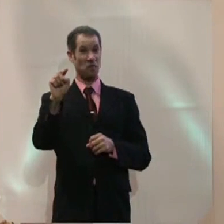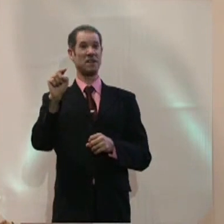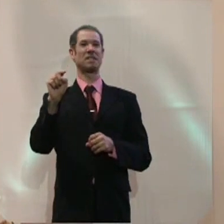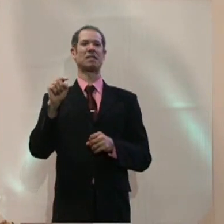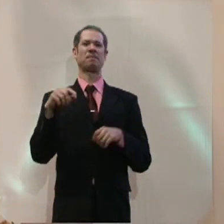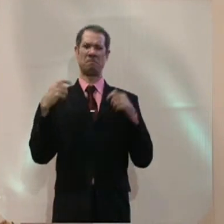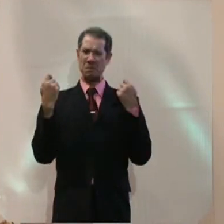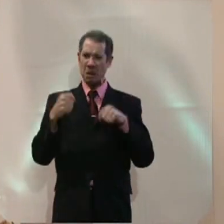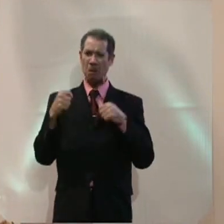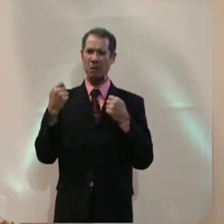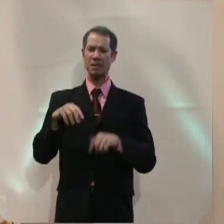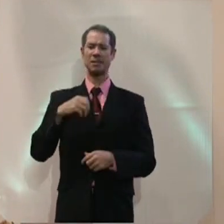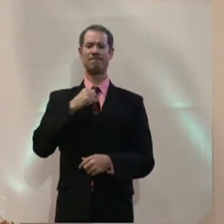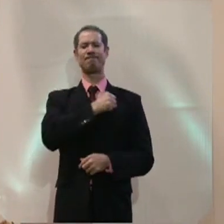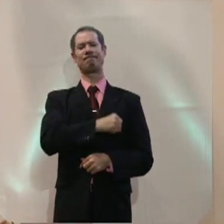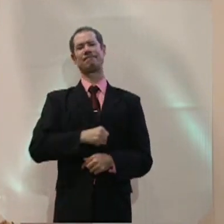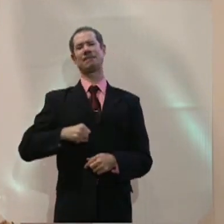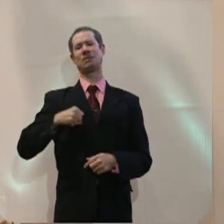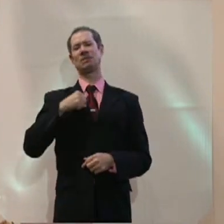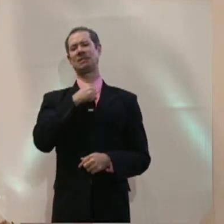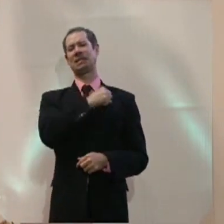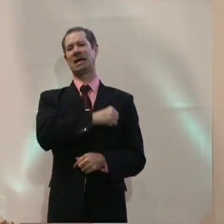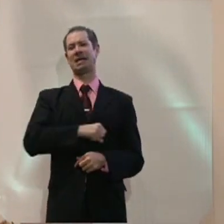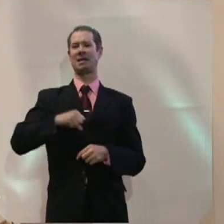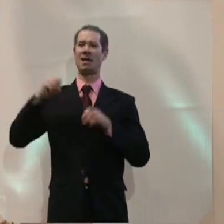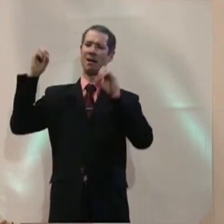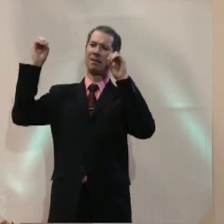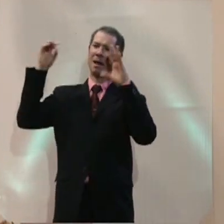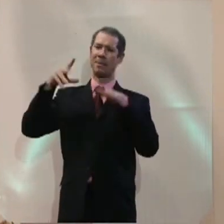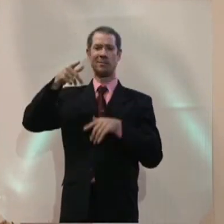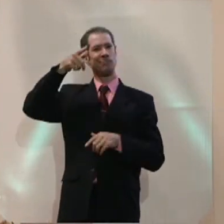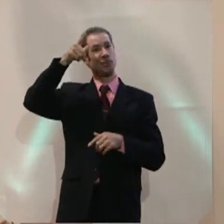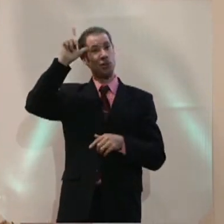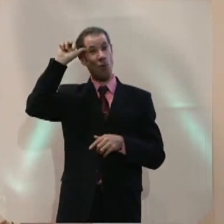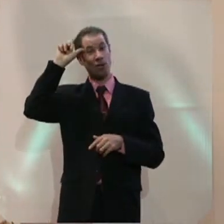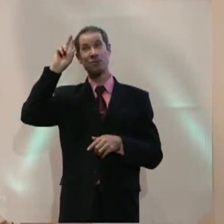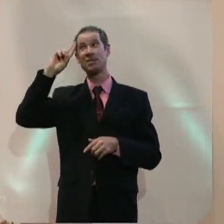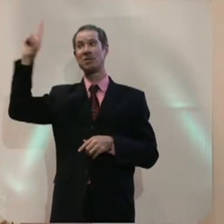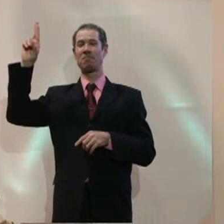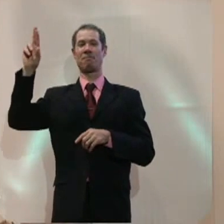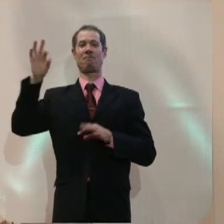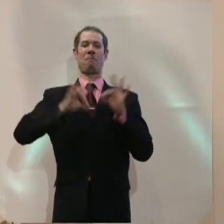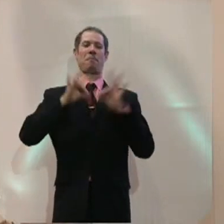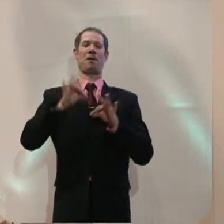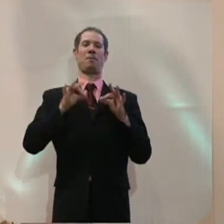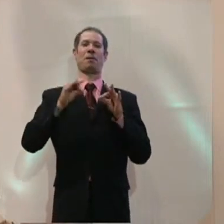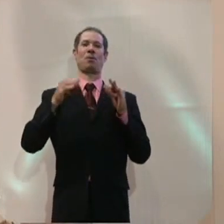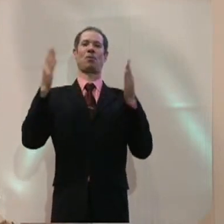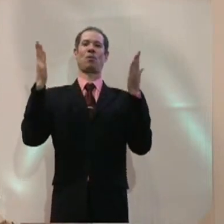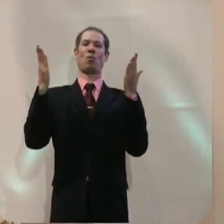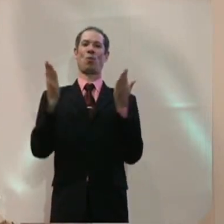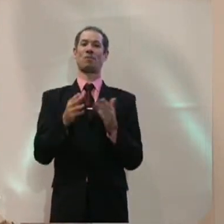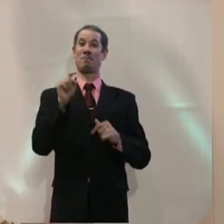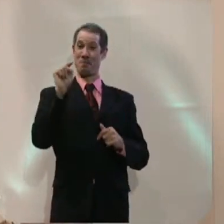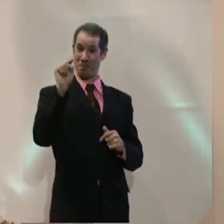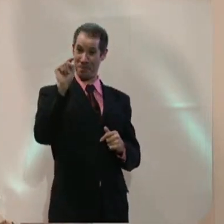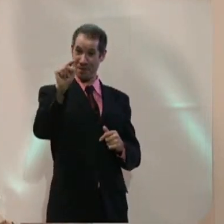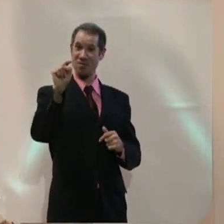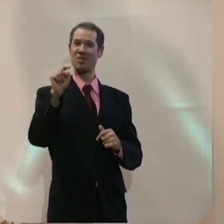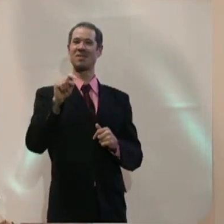não preciso ter saudades da bênção de ontem, porque o Senhor preparou uma bênção só para você